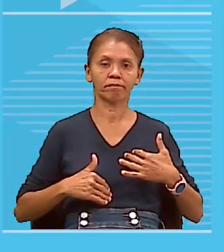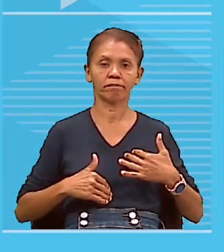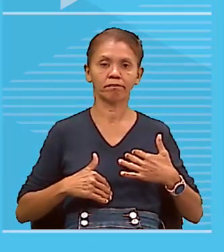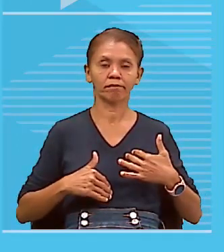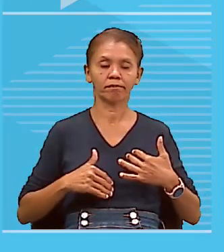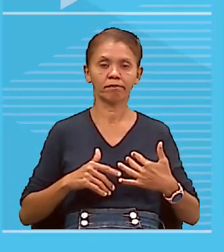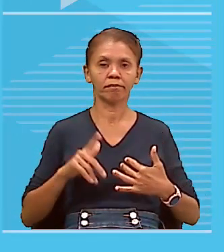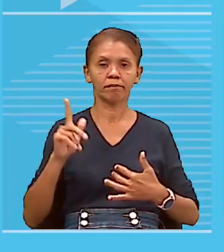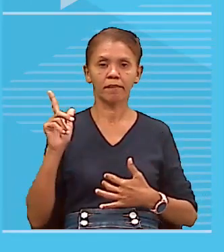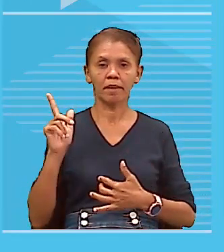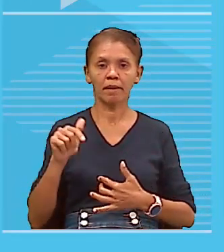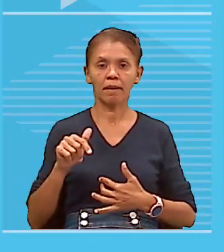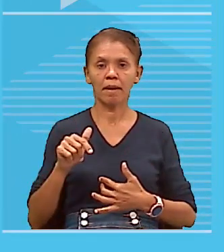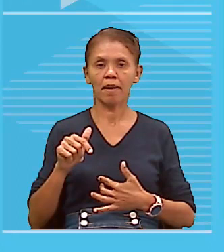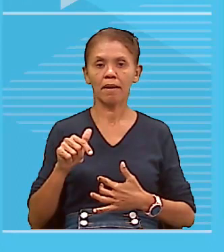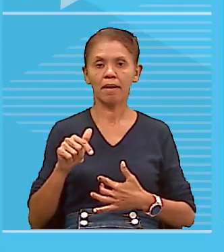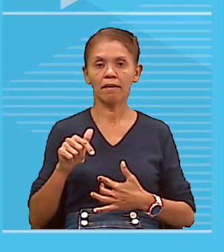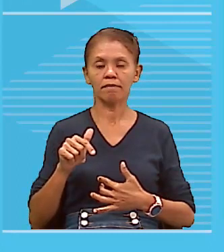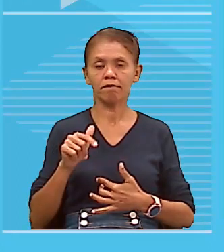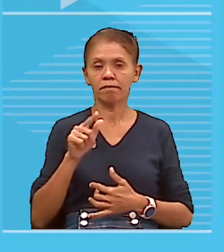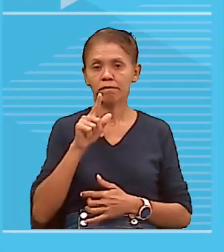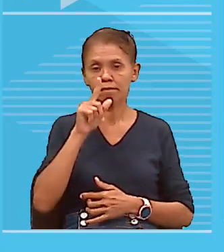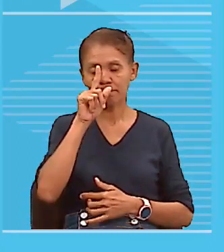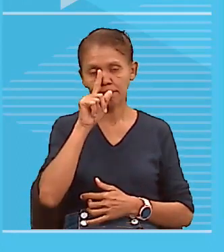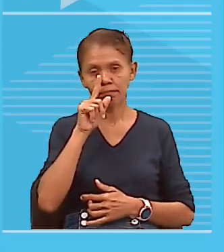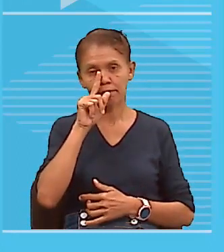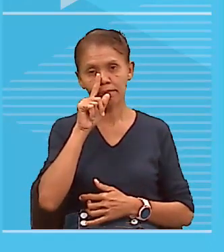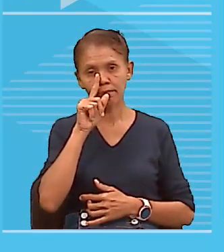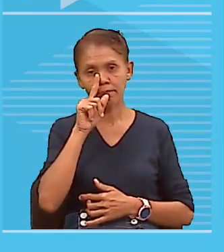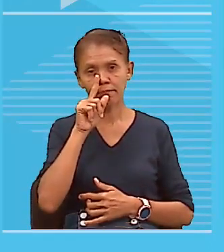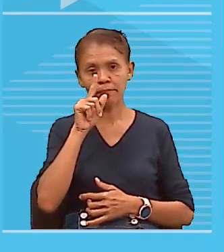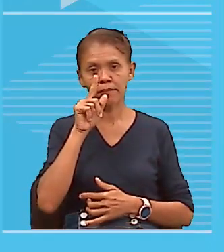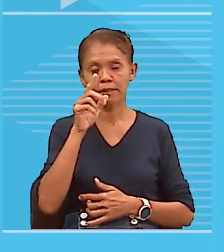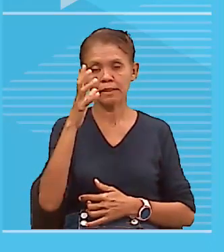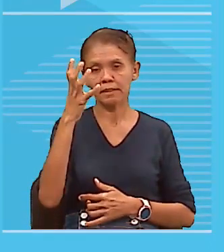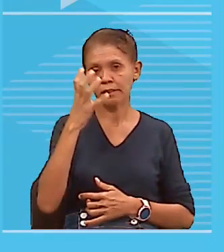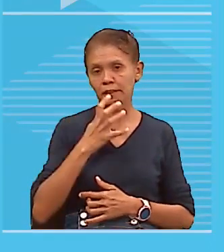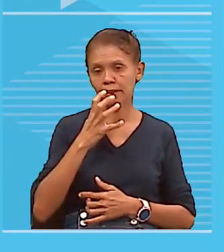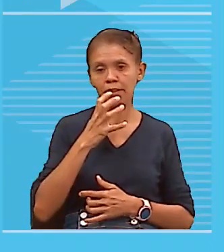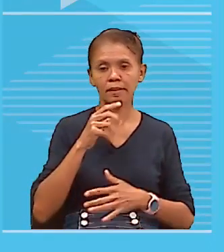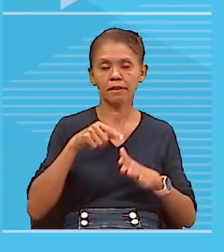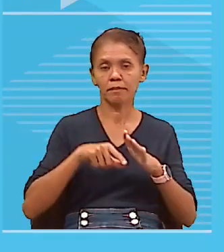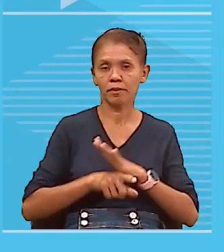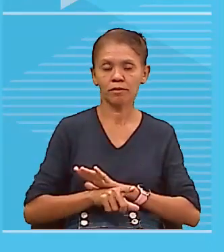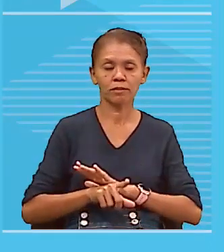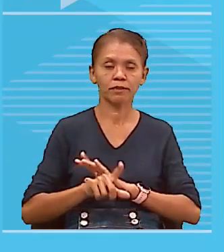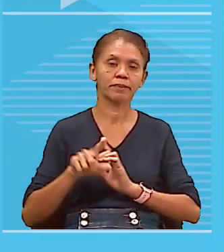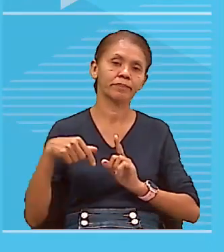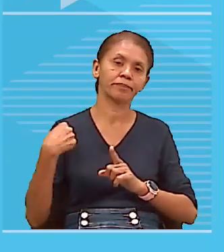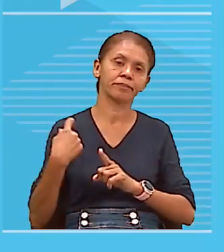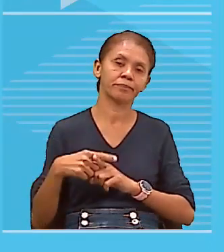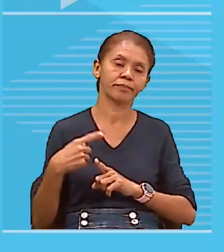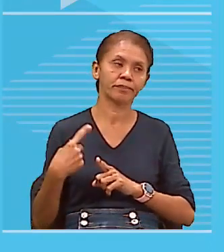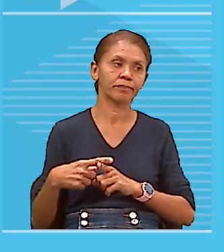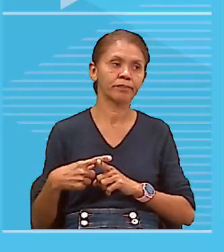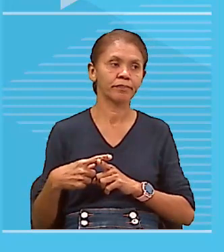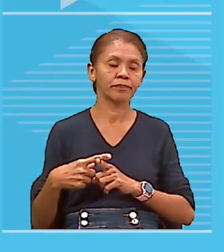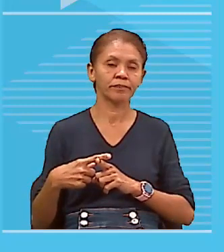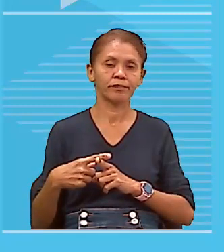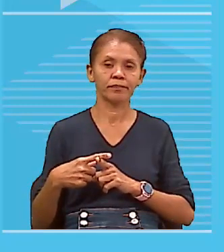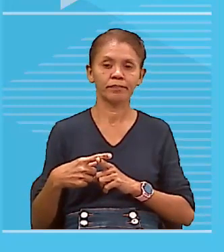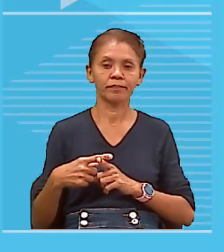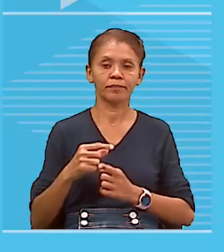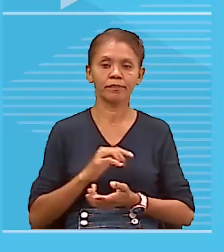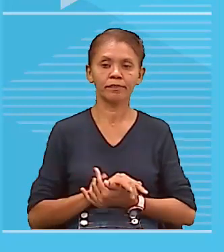forma muito severa, né? Até porque, por que que a poluição atmosférica ela prejudica tanto o nosso